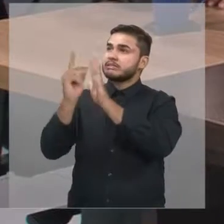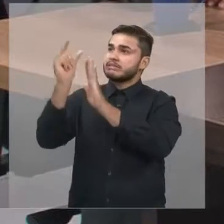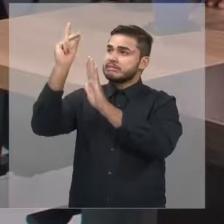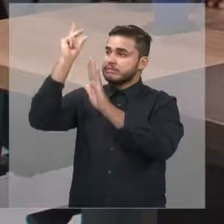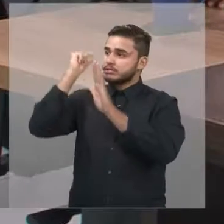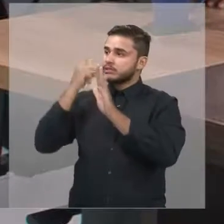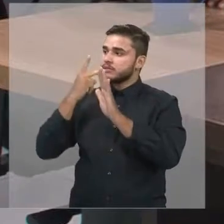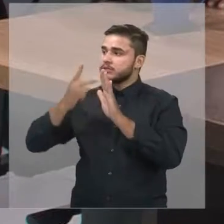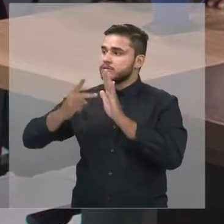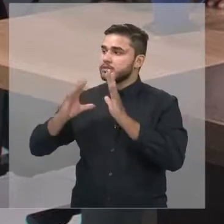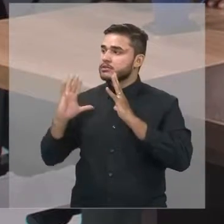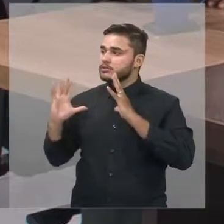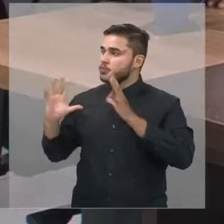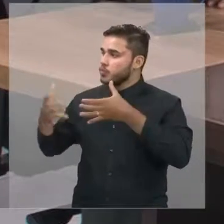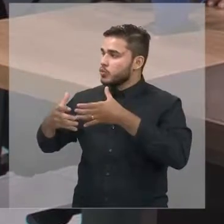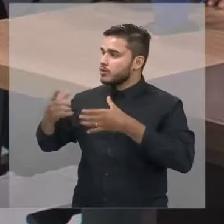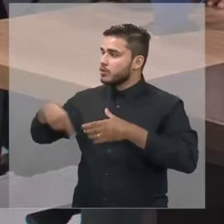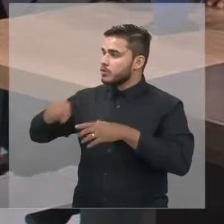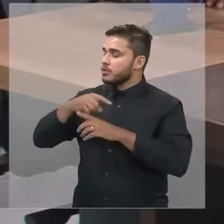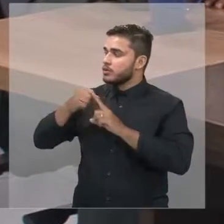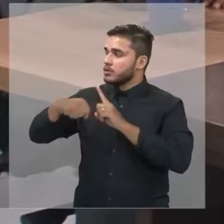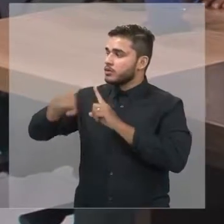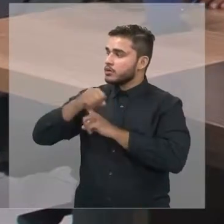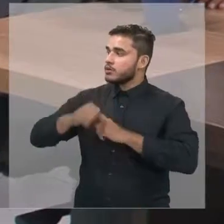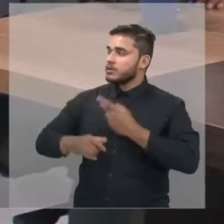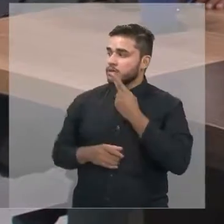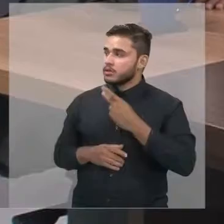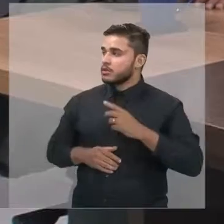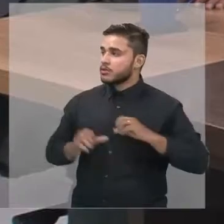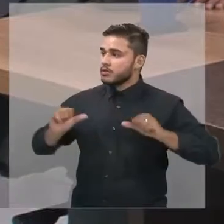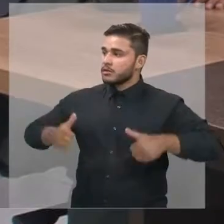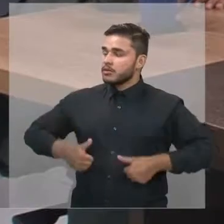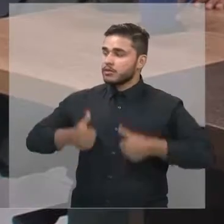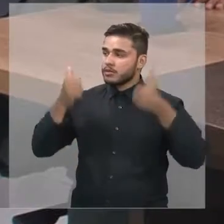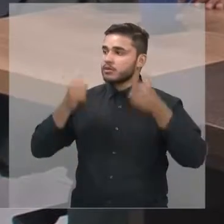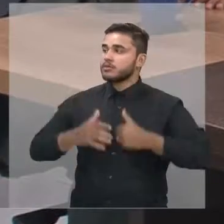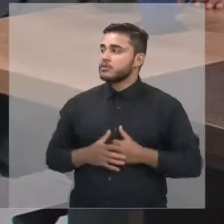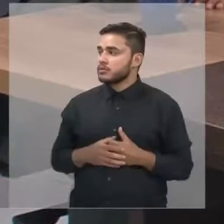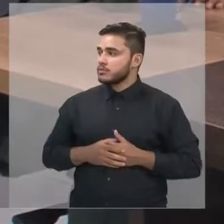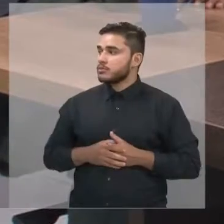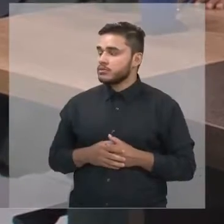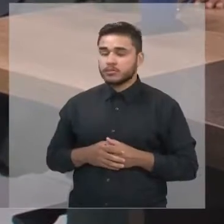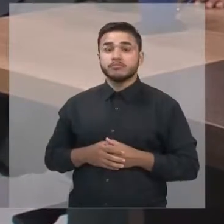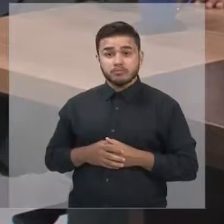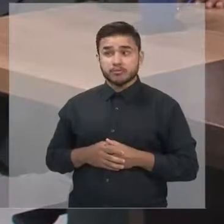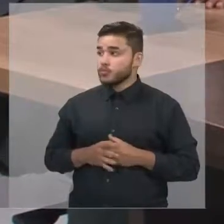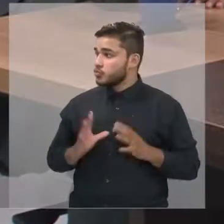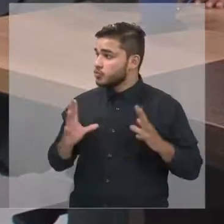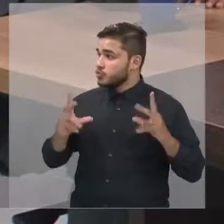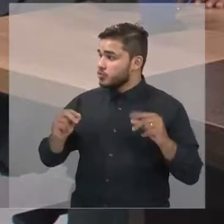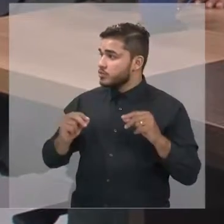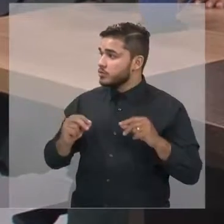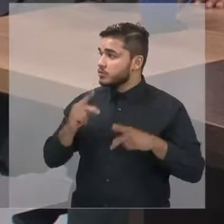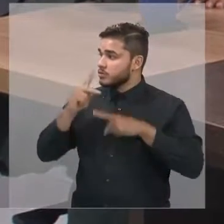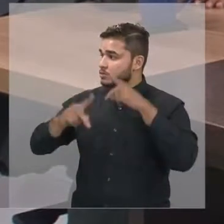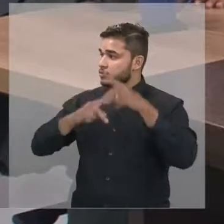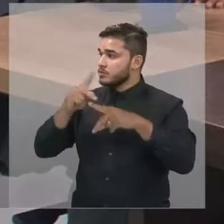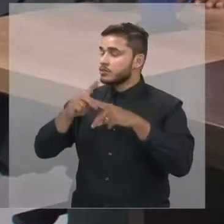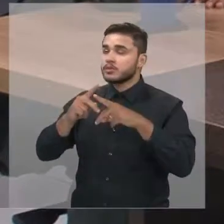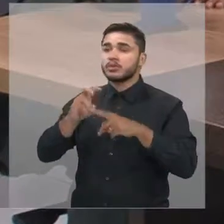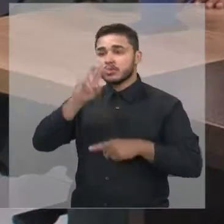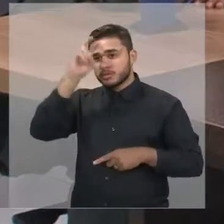exceção daquela sociedade como um todo, e não como regra. Não. Como regra, o homem era melhor? No iluminismo o homem era melhor do